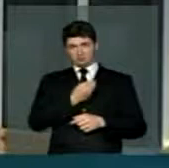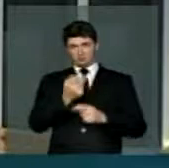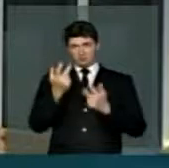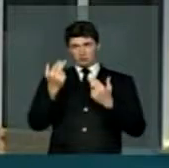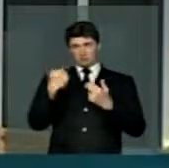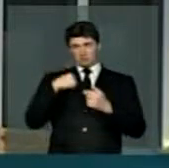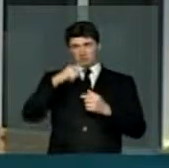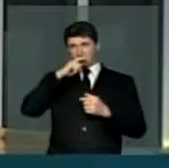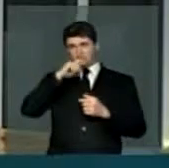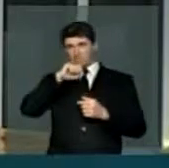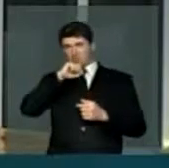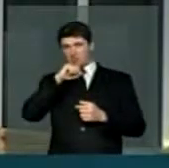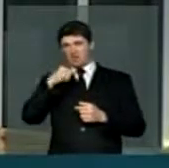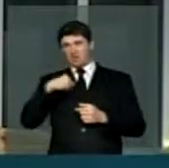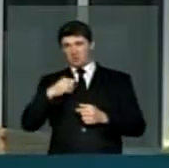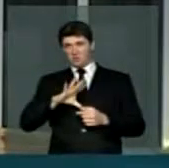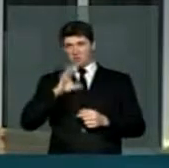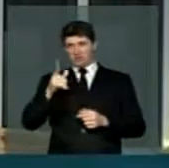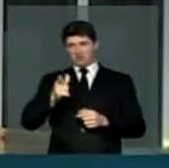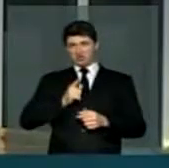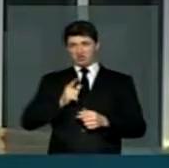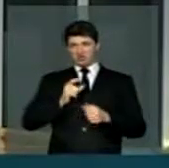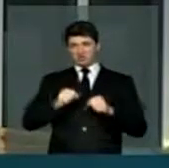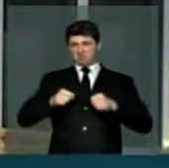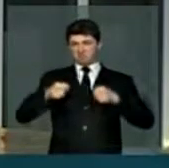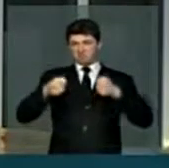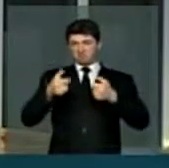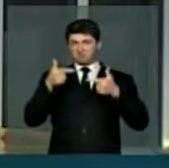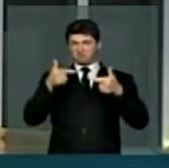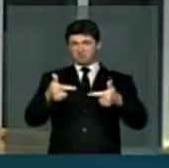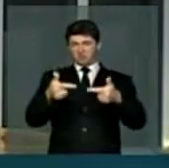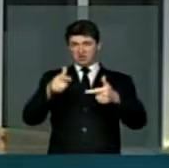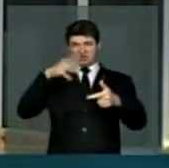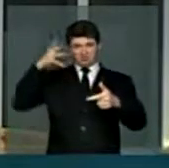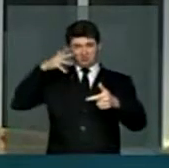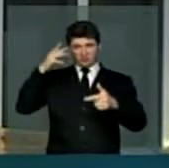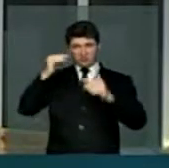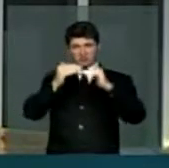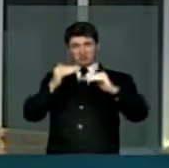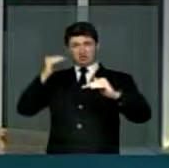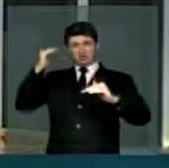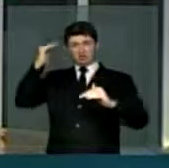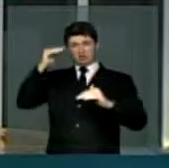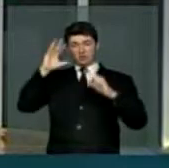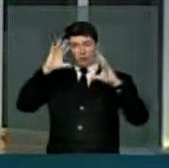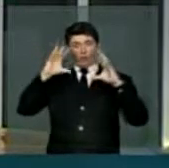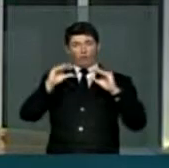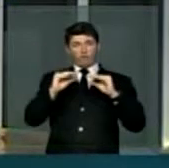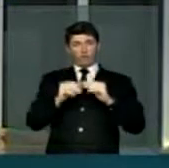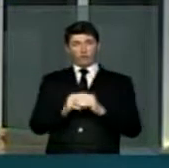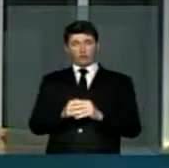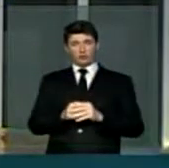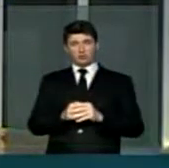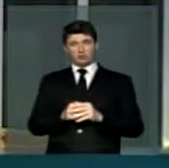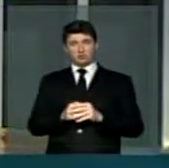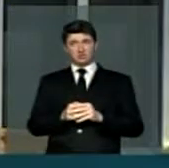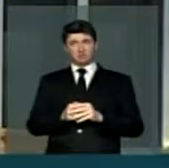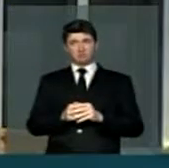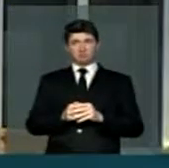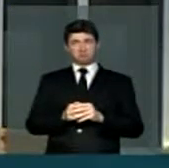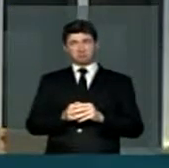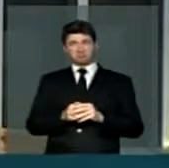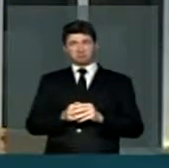assim, teria essa mesma coragem de colocar a luta política acima do conforto e do bem-estar